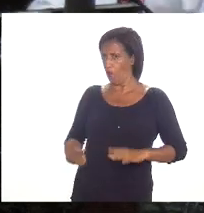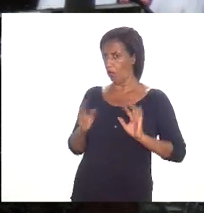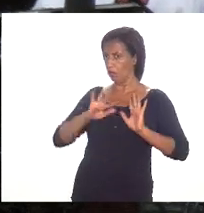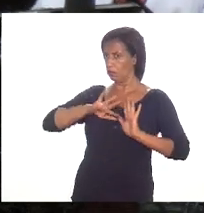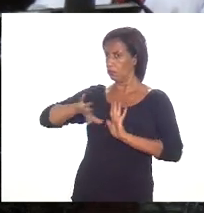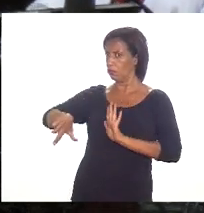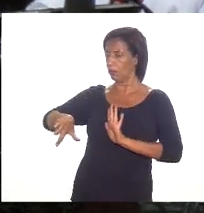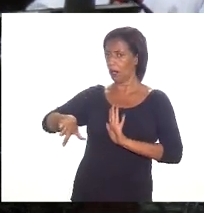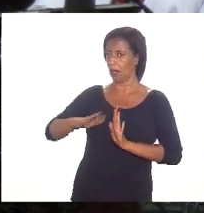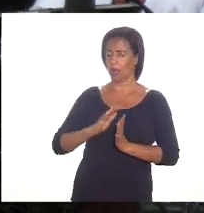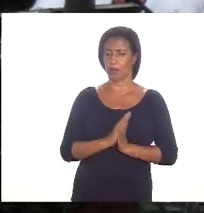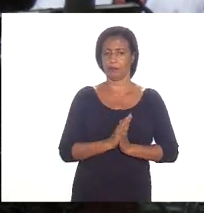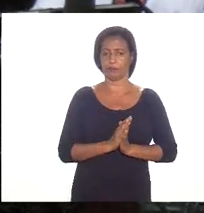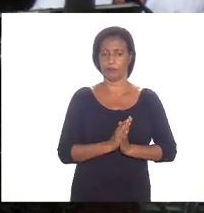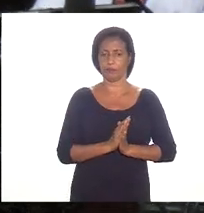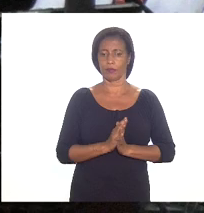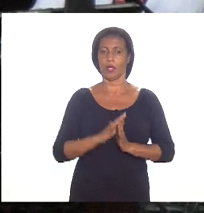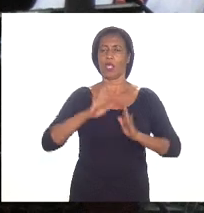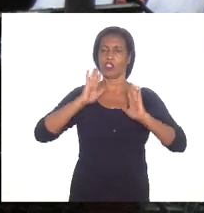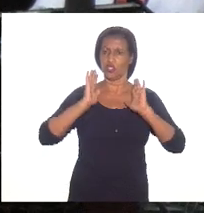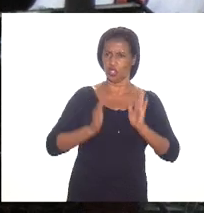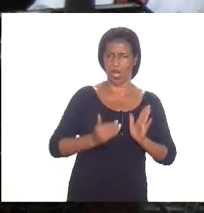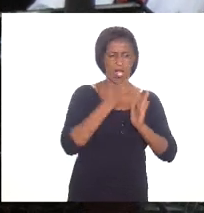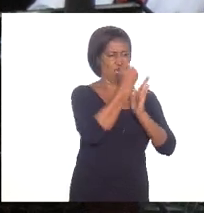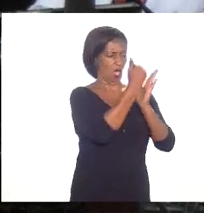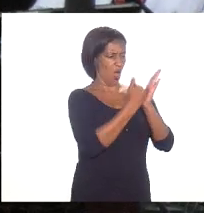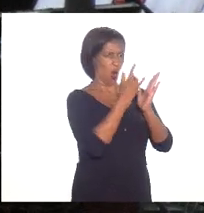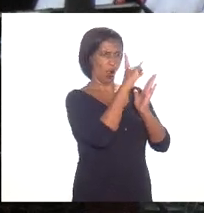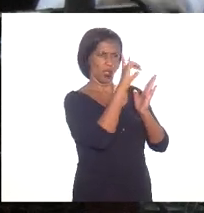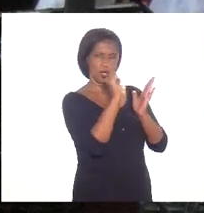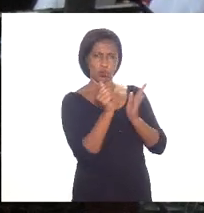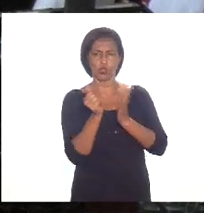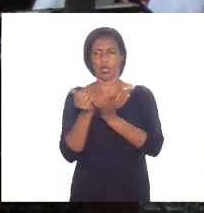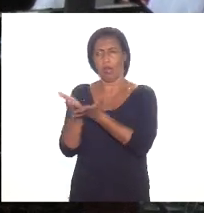um dia depois, para voltar à matéria, para garantir a